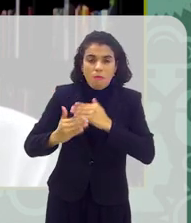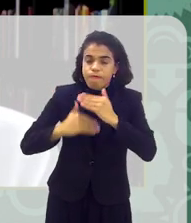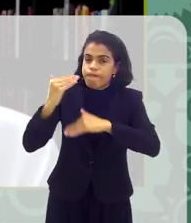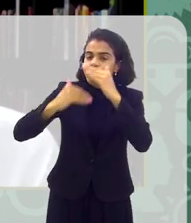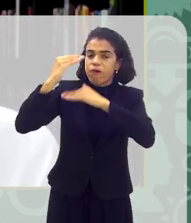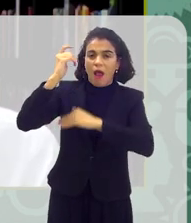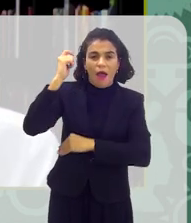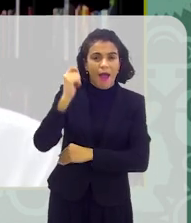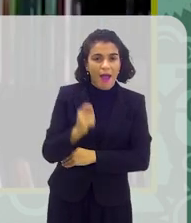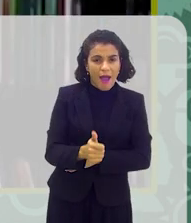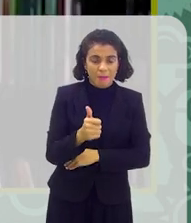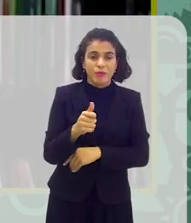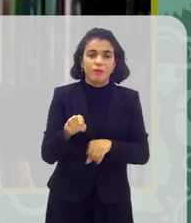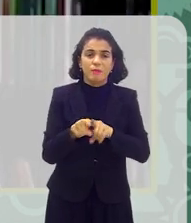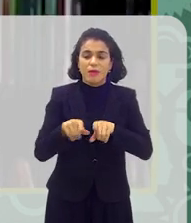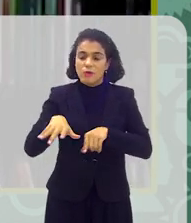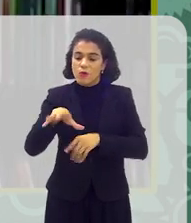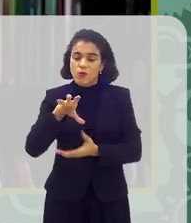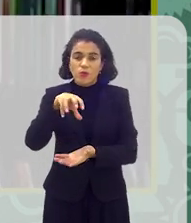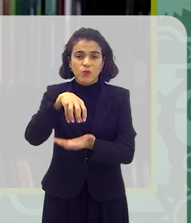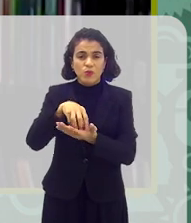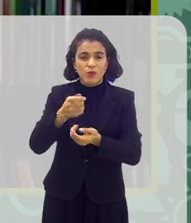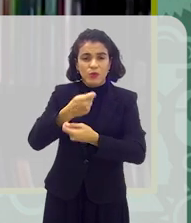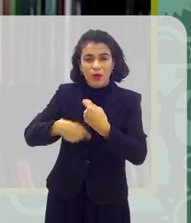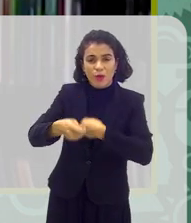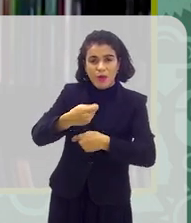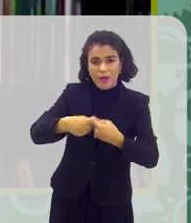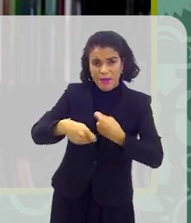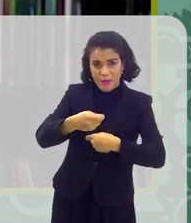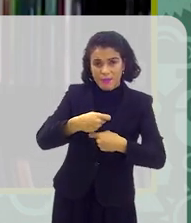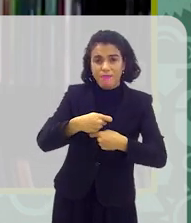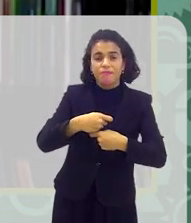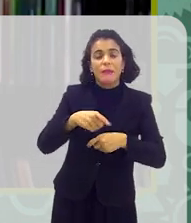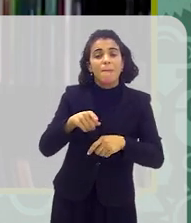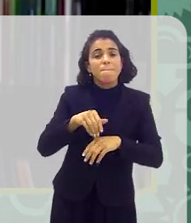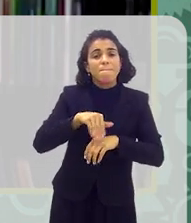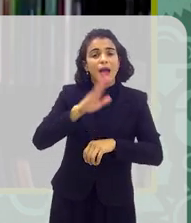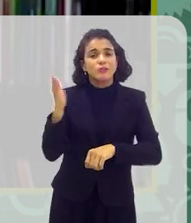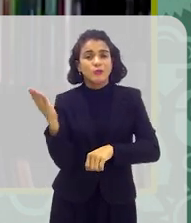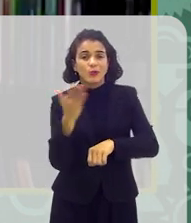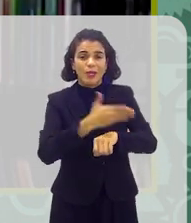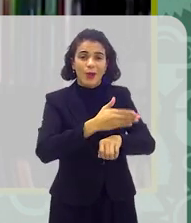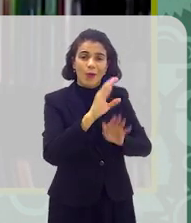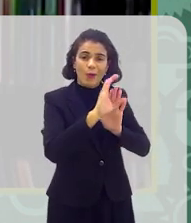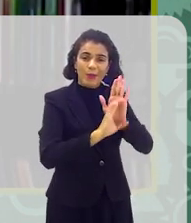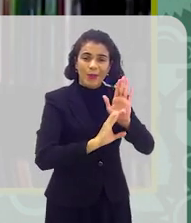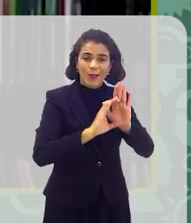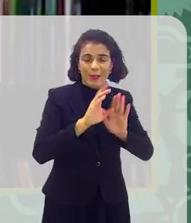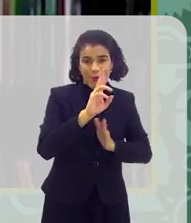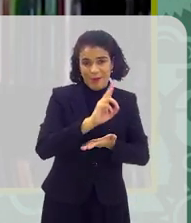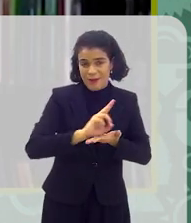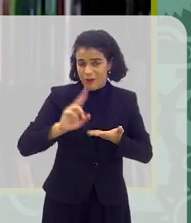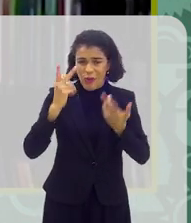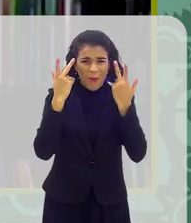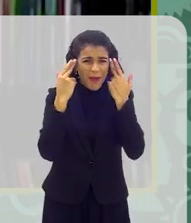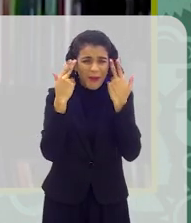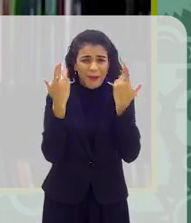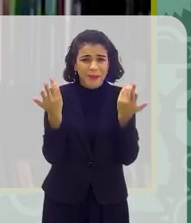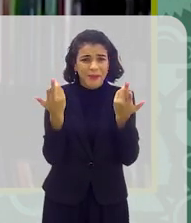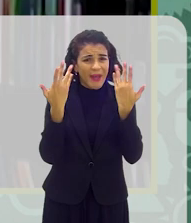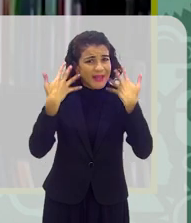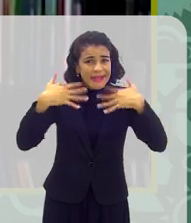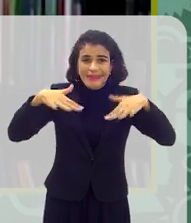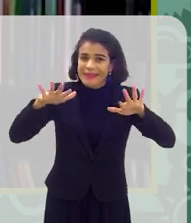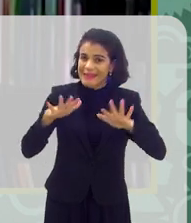avança muito mais rápido, o setor empresarial avança muito mais rápido do que os próprios currículos das universidades. O que é